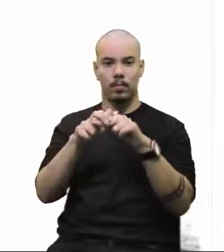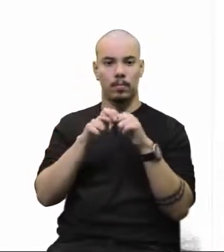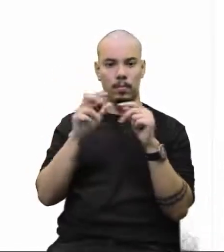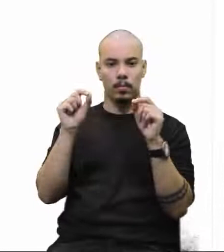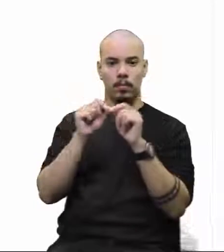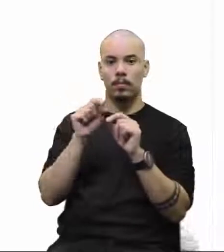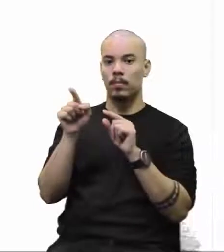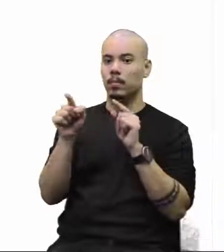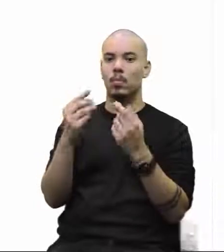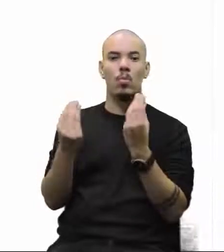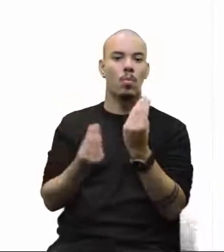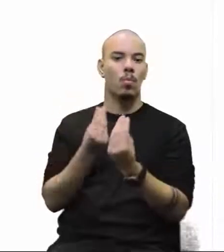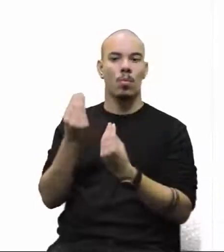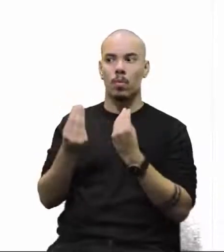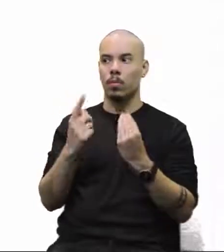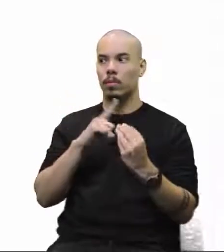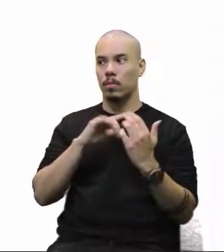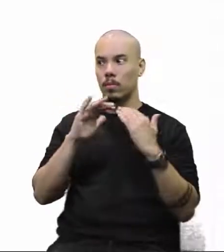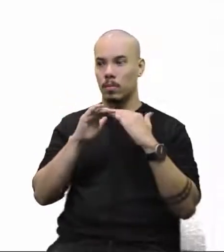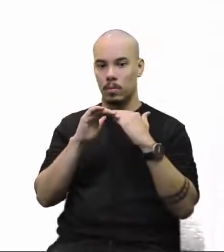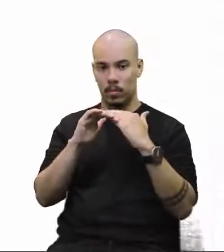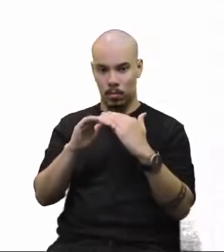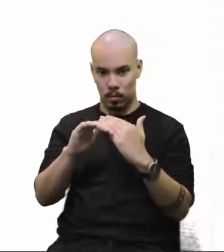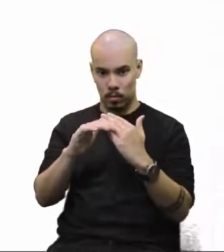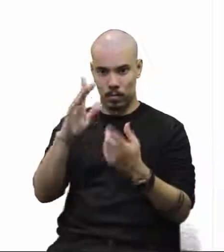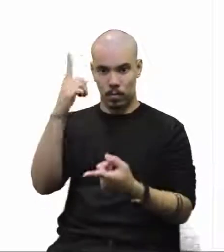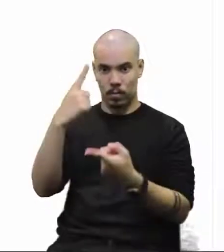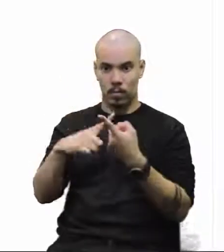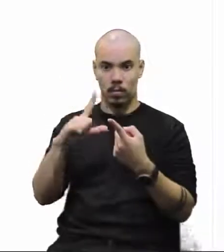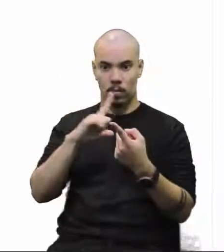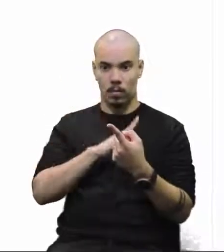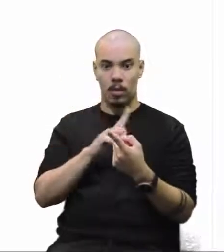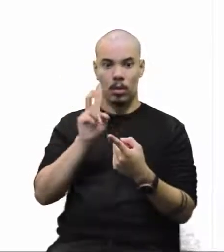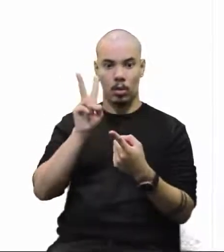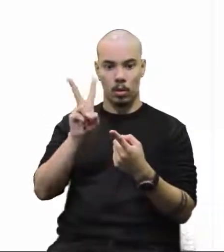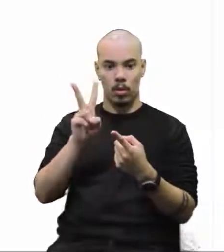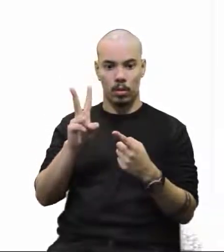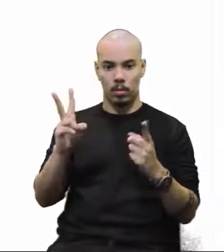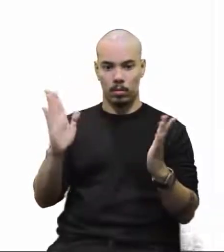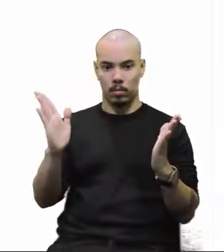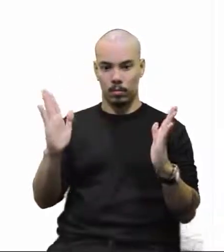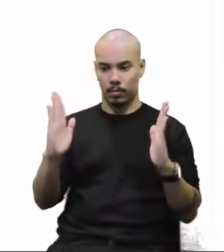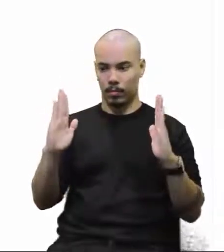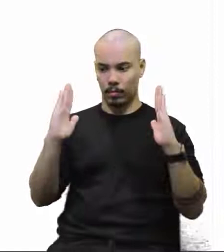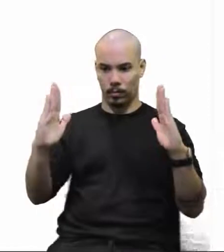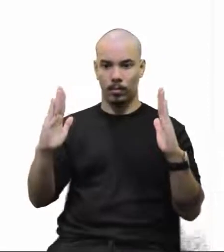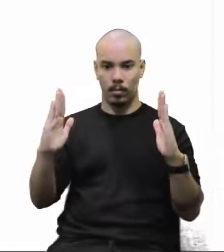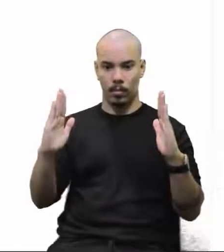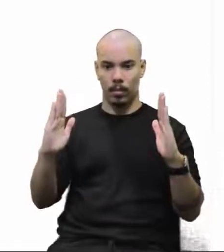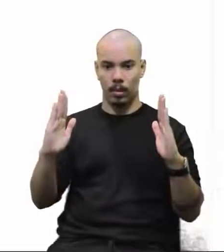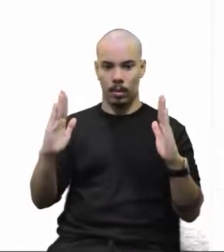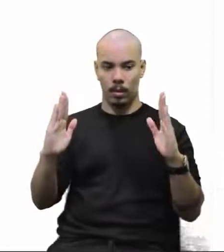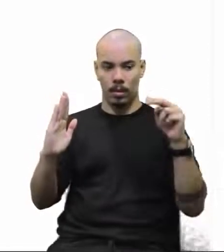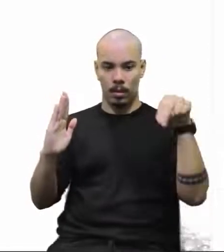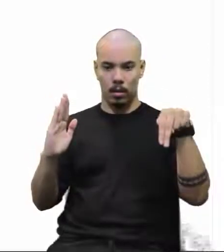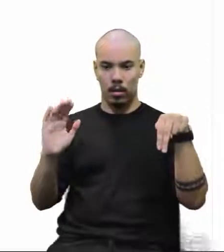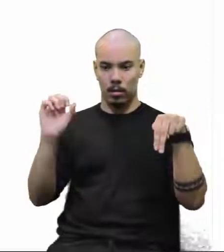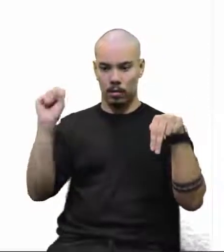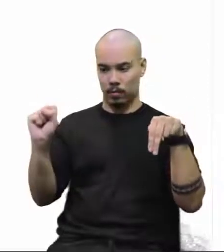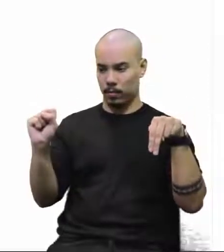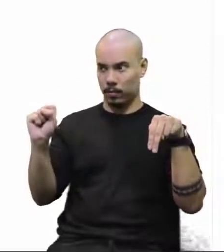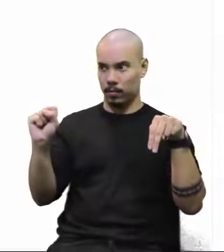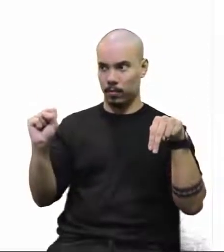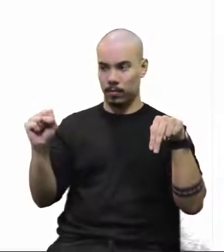sendo aqui, ó, uniforme, porque eu tenho 2 placas aí magnéticas criando esse